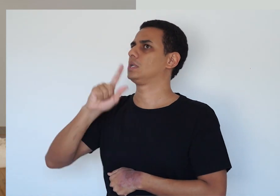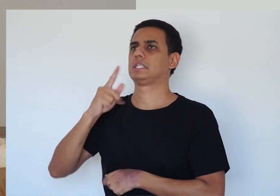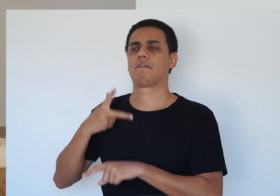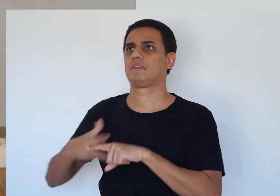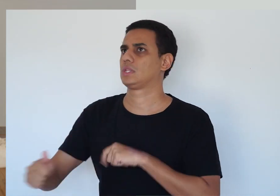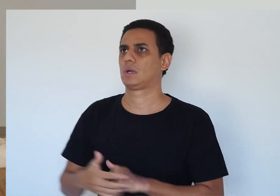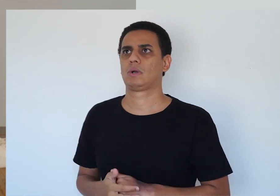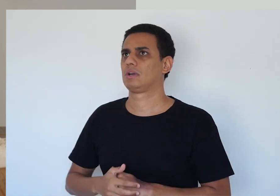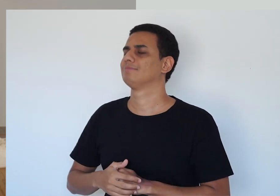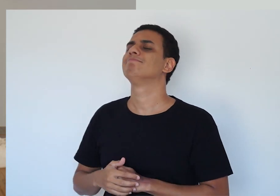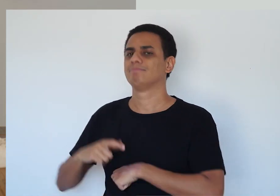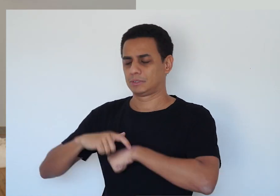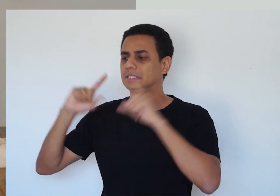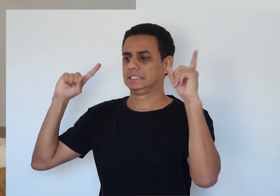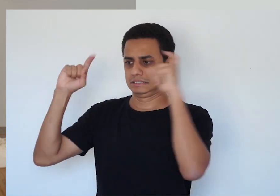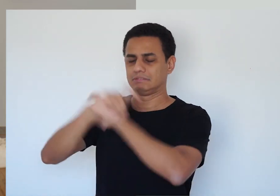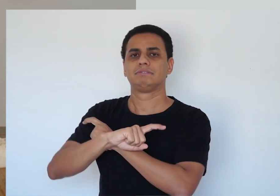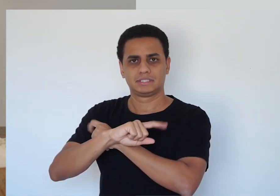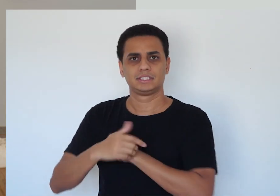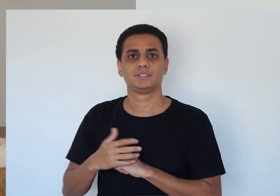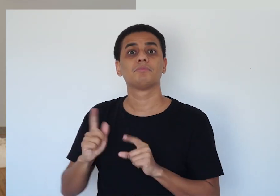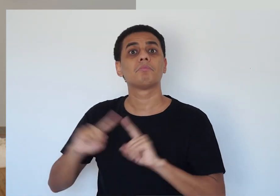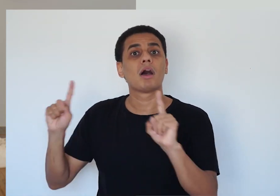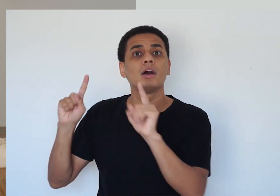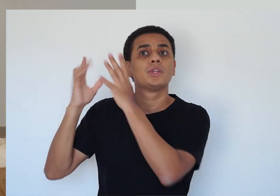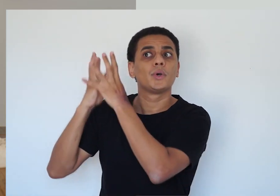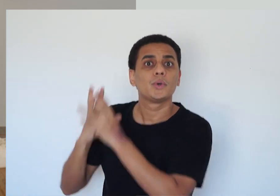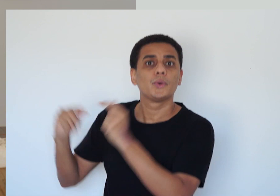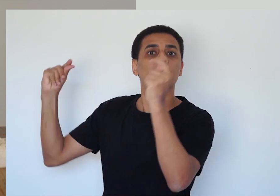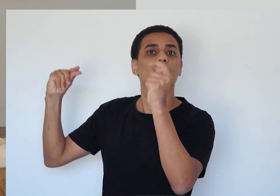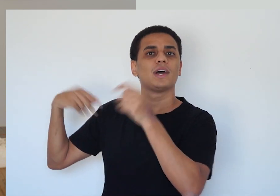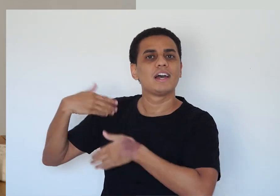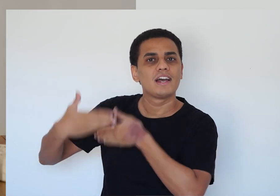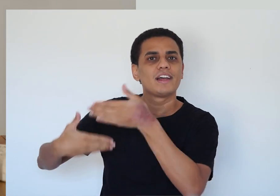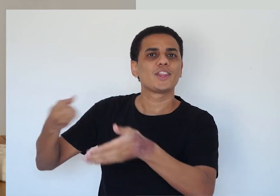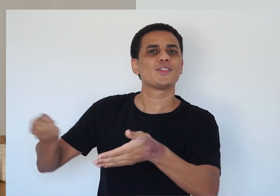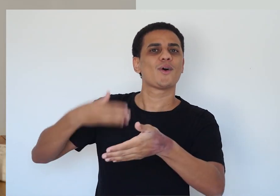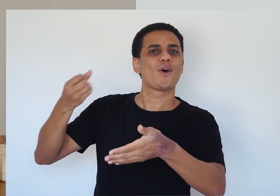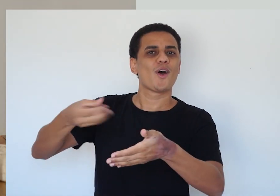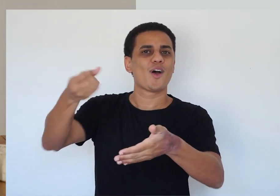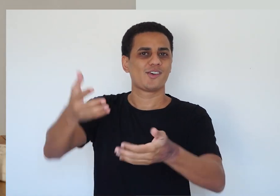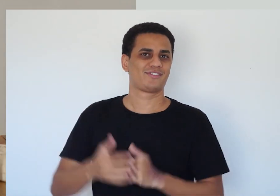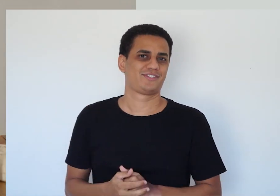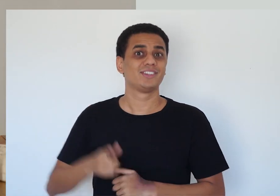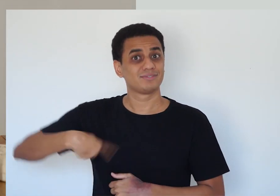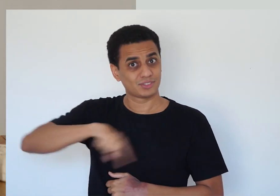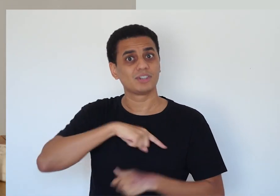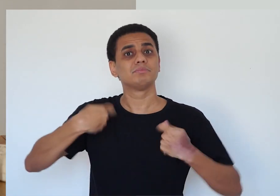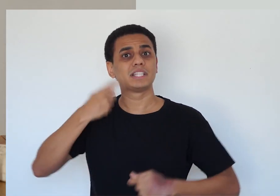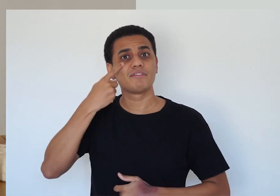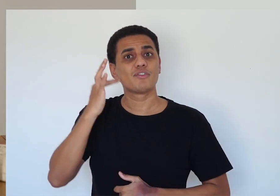enfrentar aquela circunstância, aquela provação, aquele vento forte, mas o vento passou. A gente pode olhar para o futuro